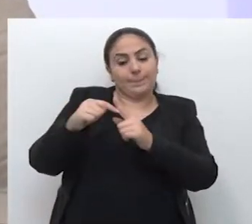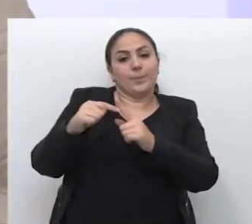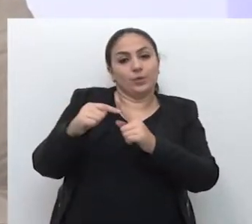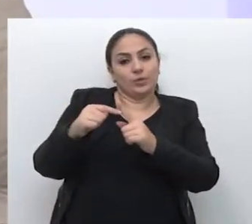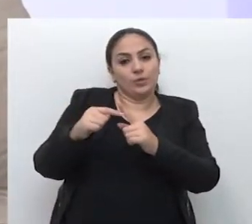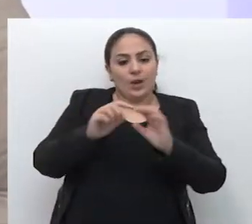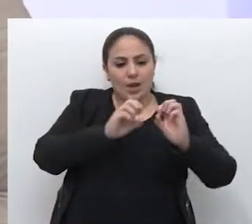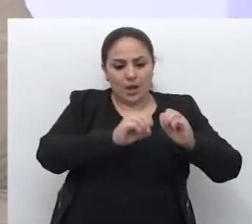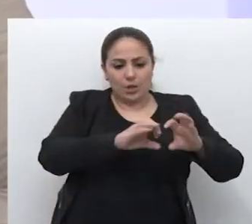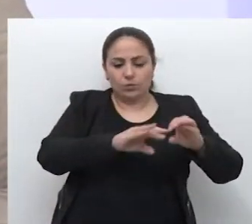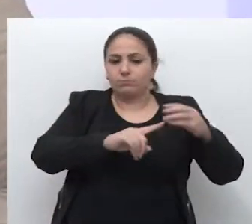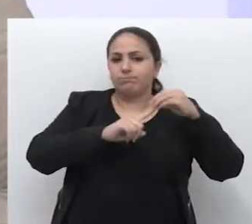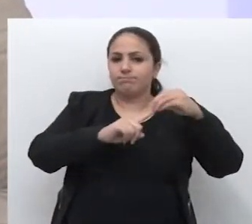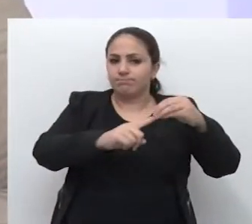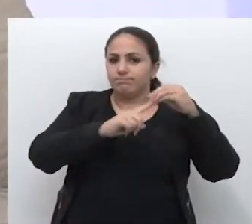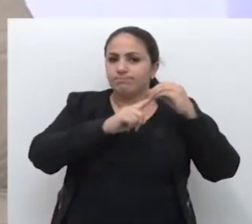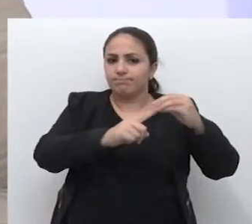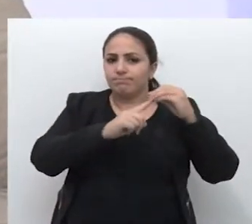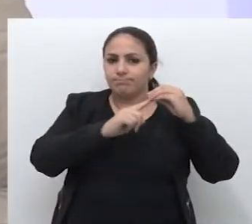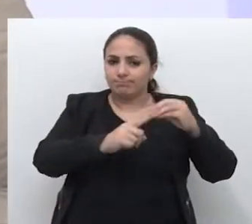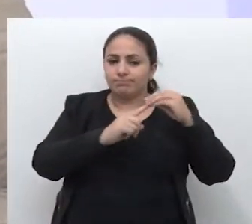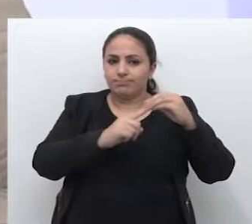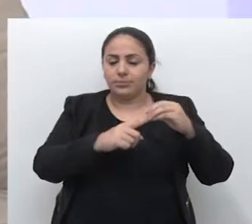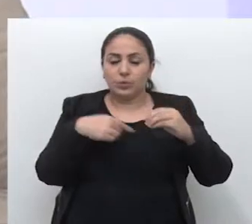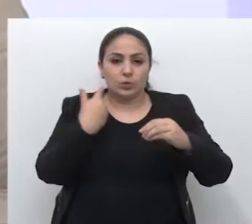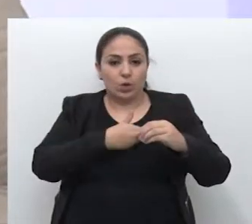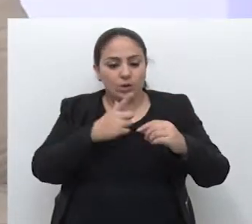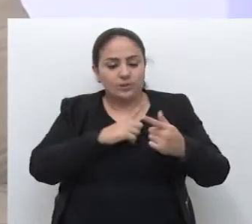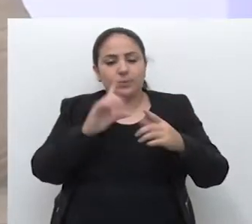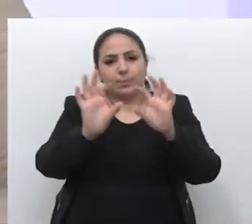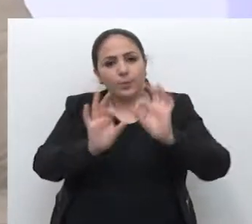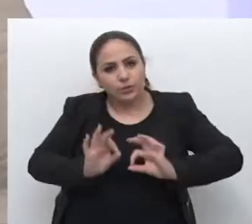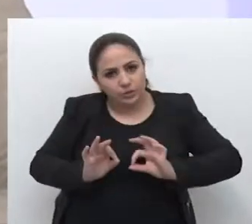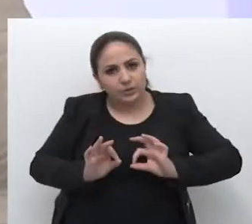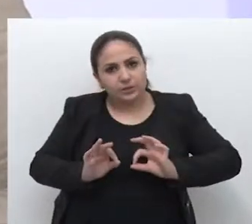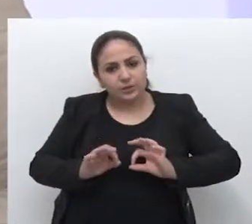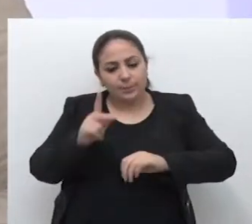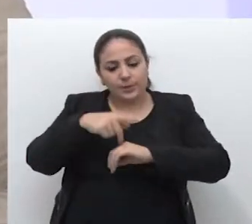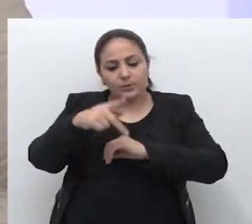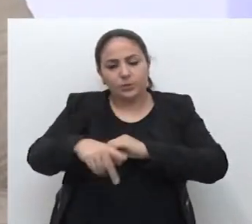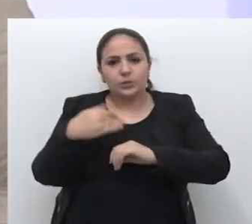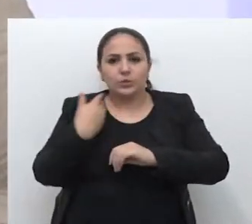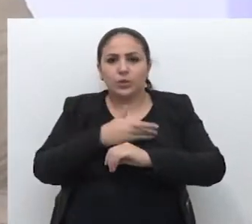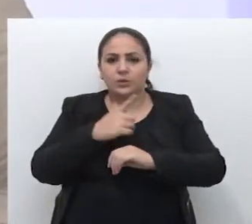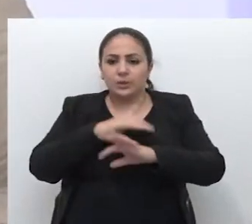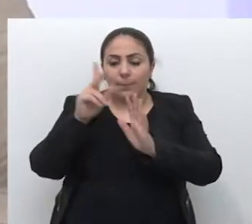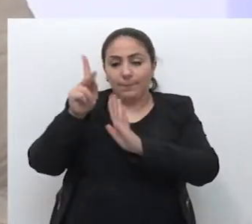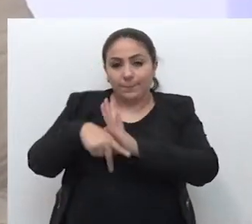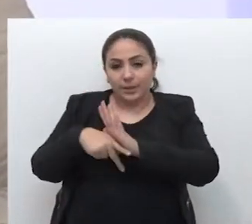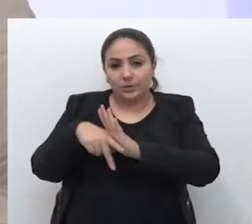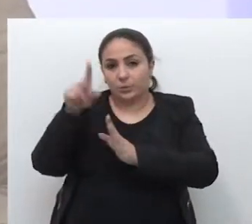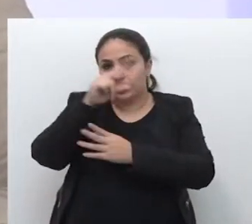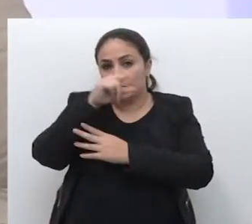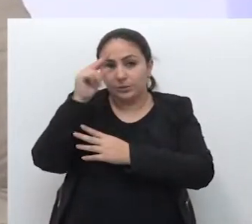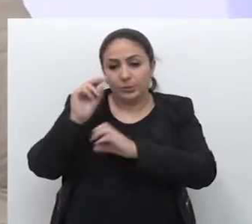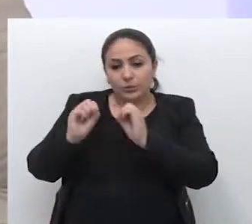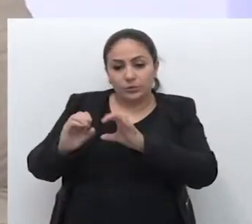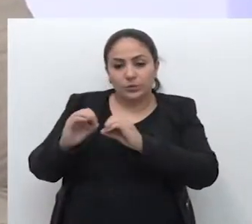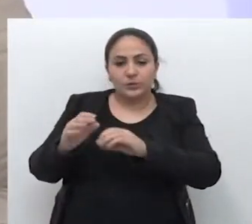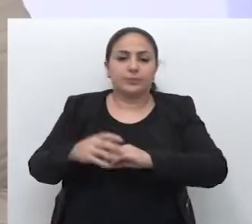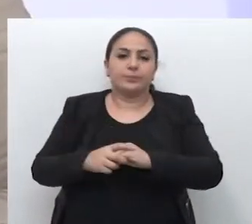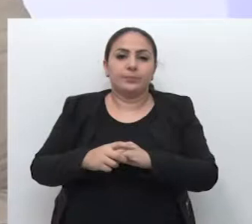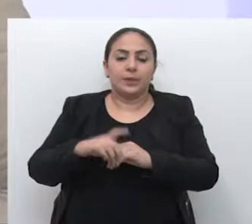quesito. Educação é primordial, né, para se ter. Nós temos projetos em Passo Fundo, nós temos um